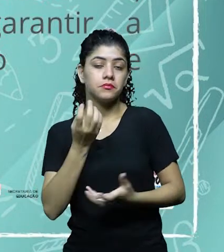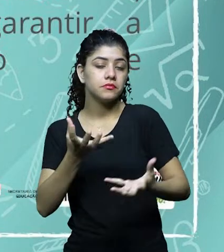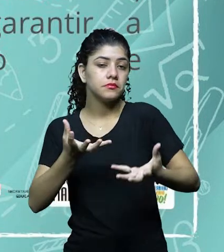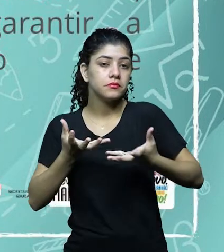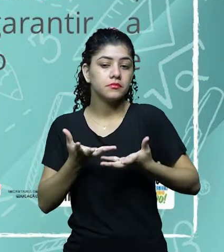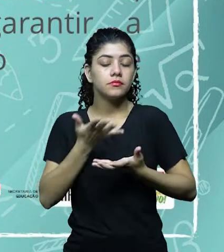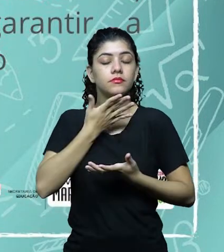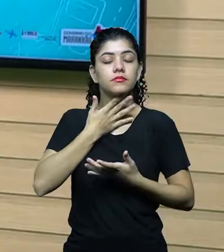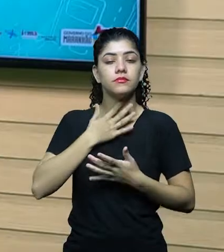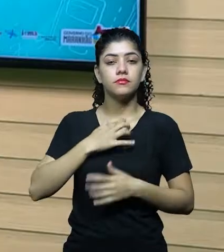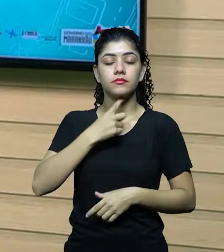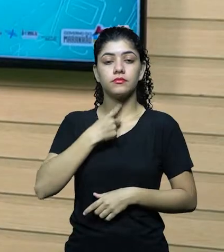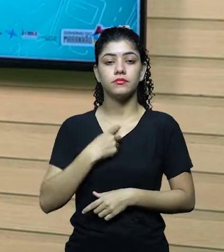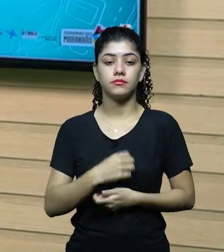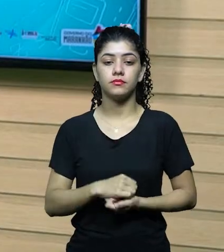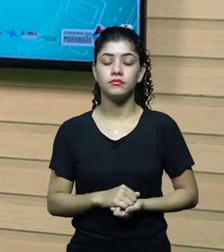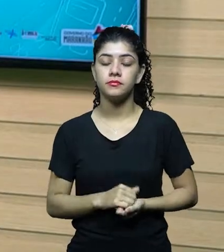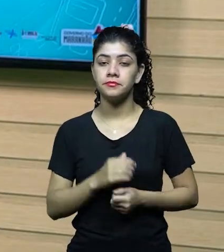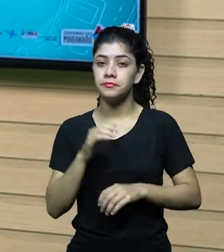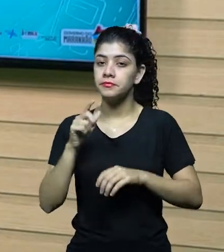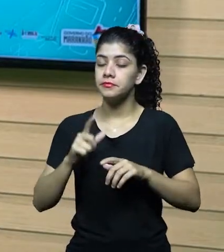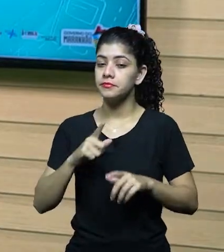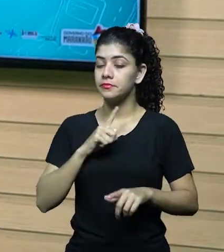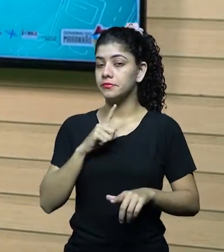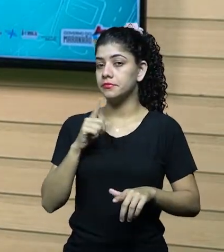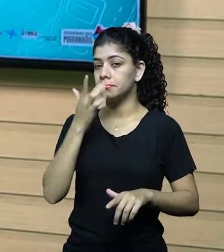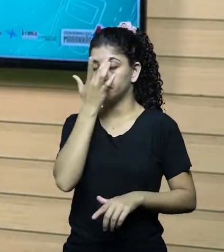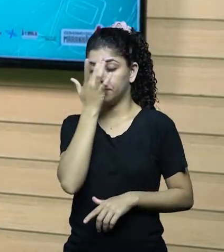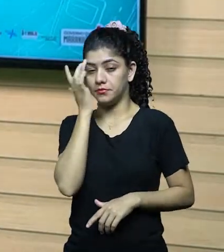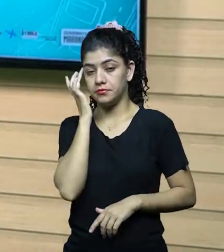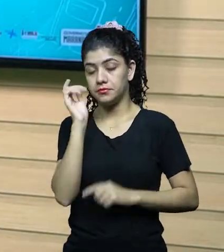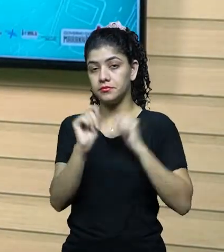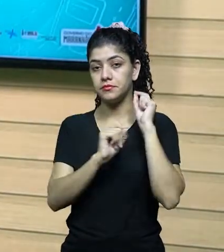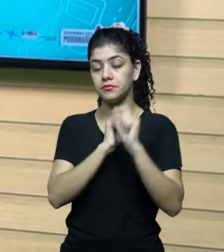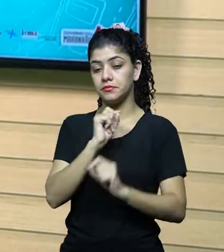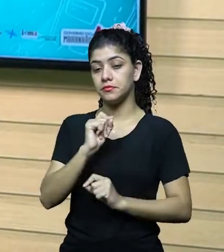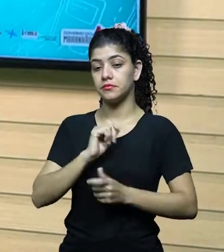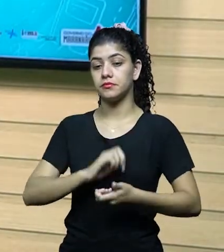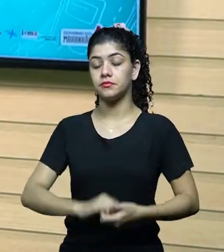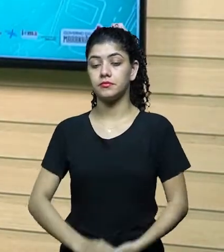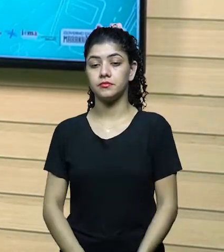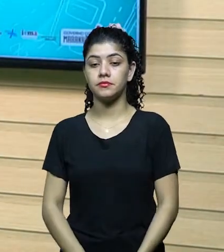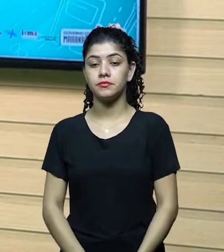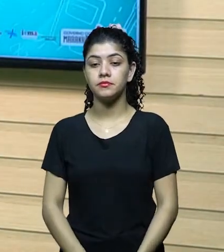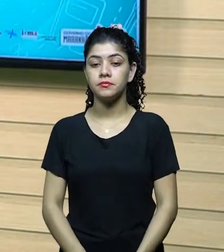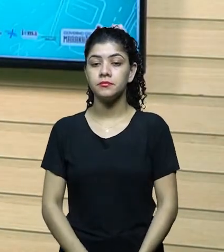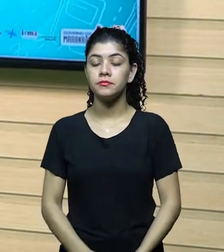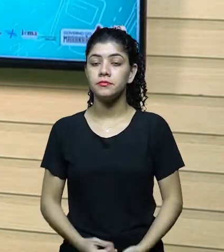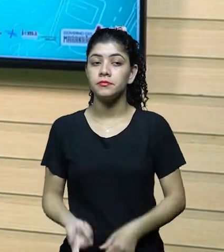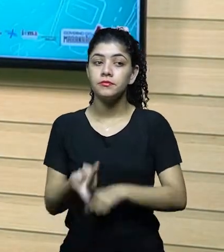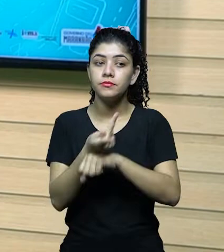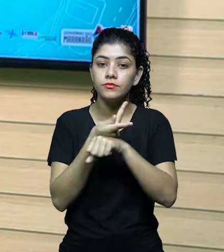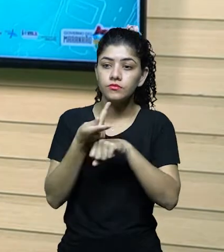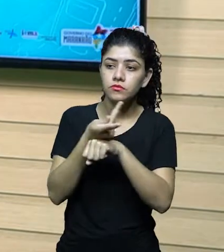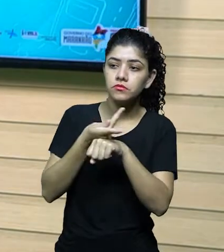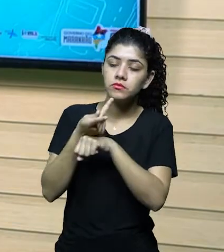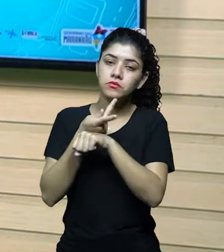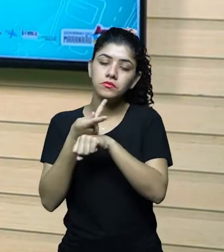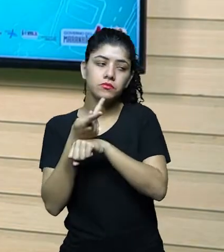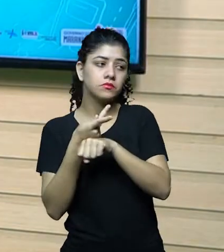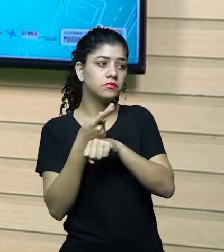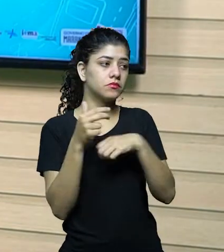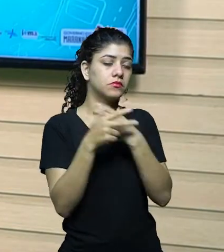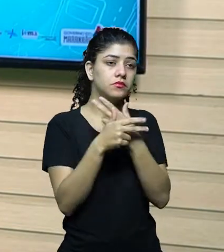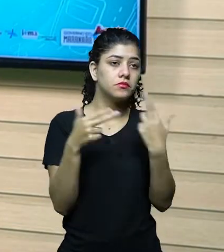muitas vezes, tem pessoas que acabam atrás de algum benefício